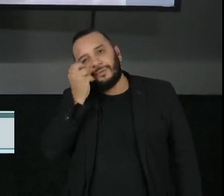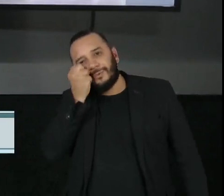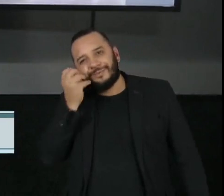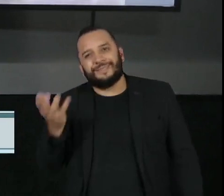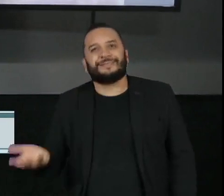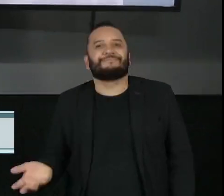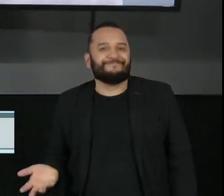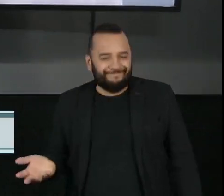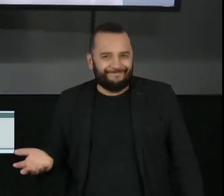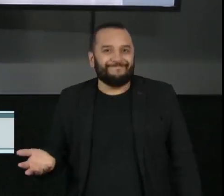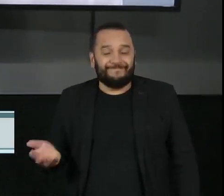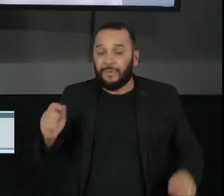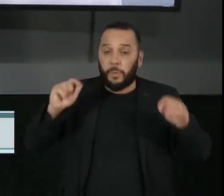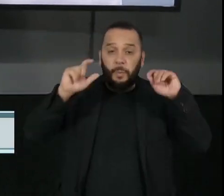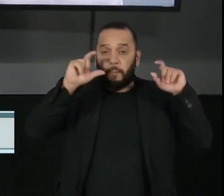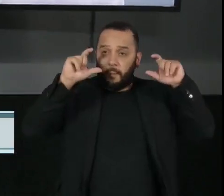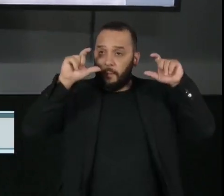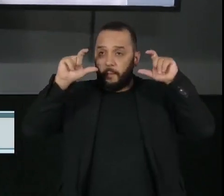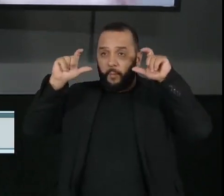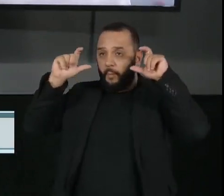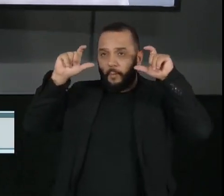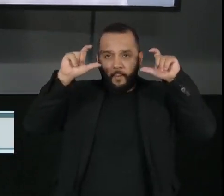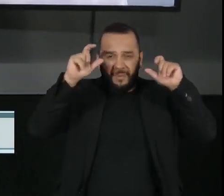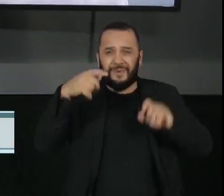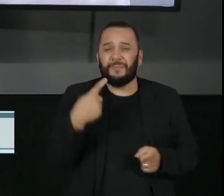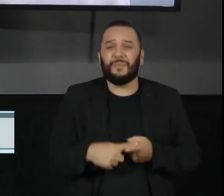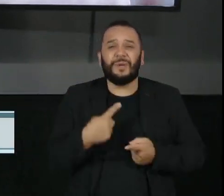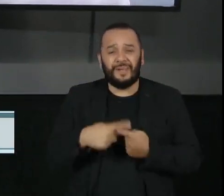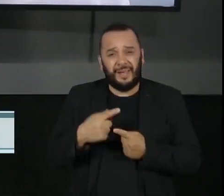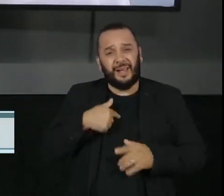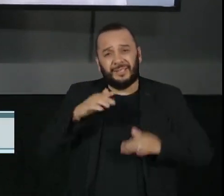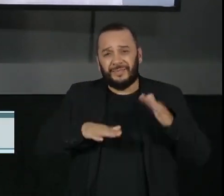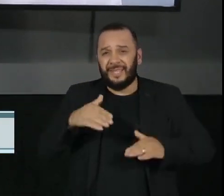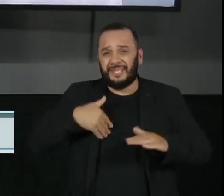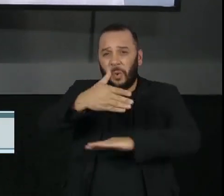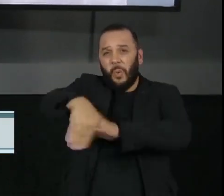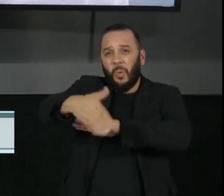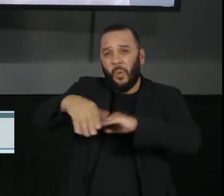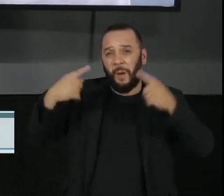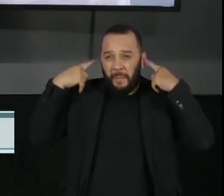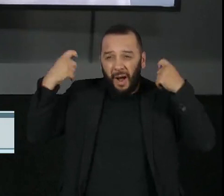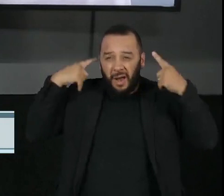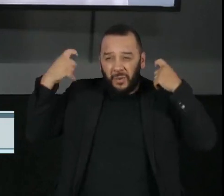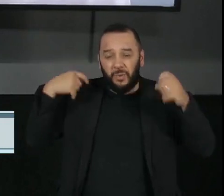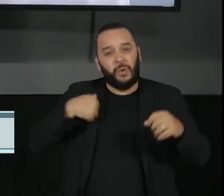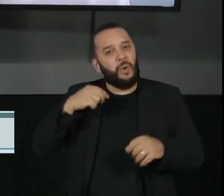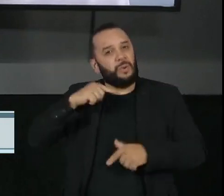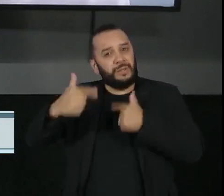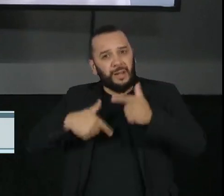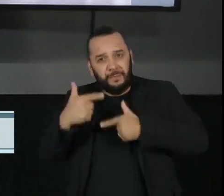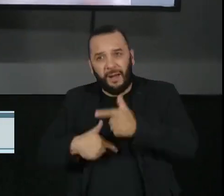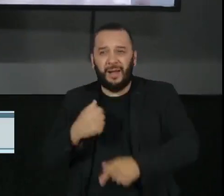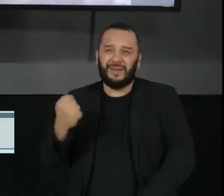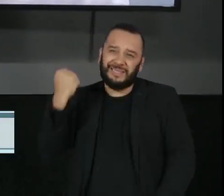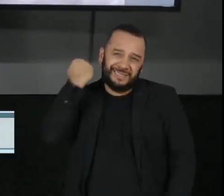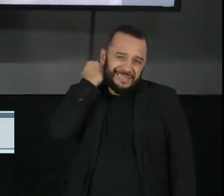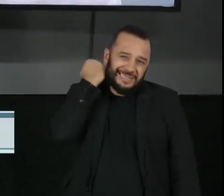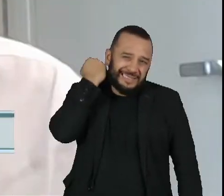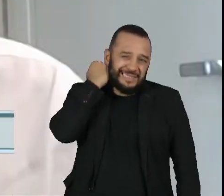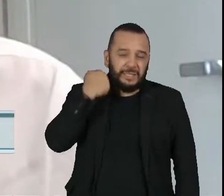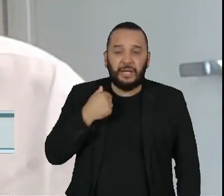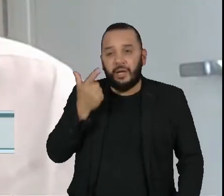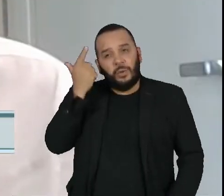de sono por noite. Seja porque eu moro num ambiente muito barulhento, seja porque eu trabalho demais e me estresso demais com o meu trabalho e não consigo